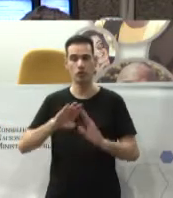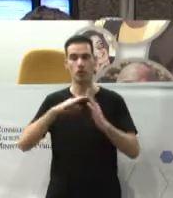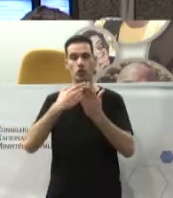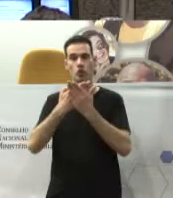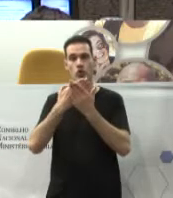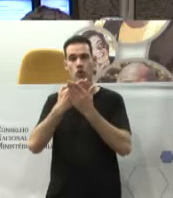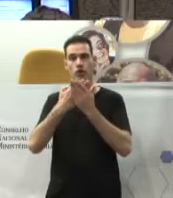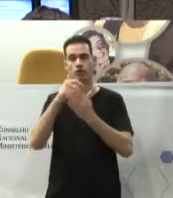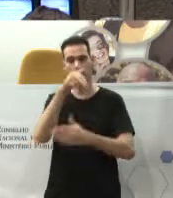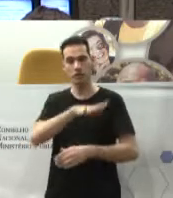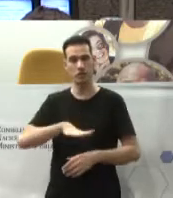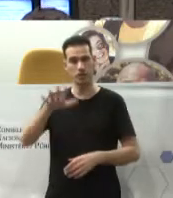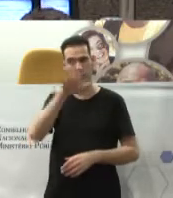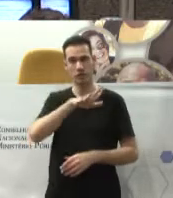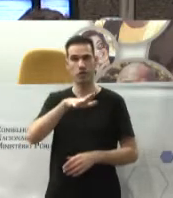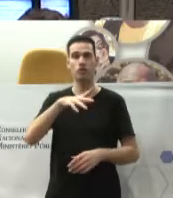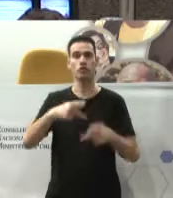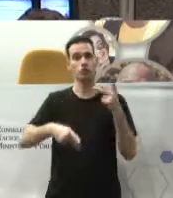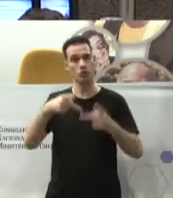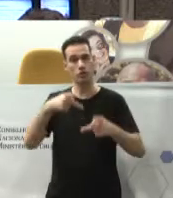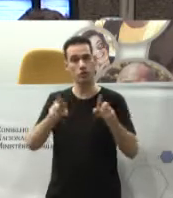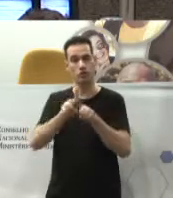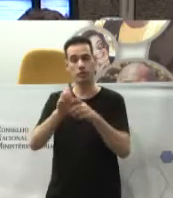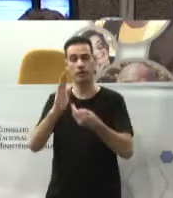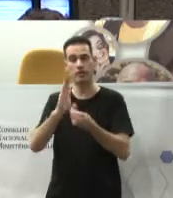Nacional de Procuradores e da Câmara Técnica.